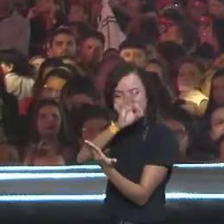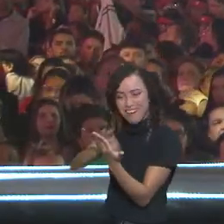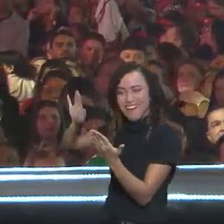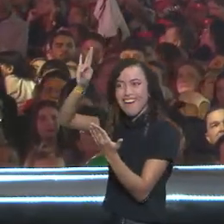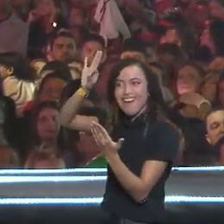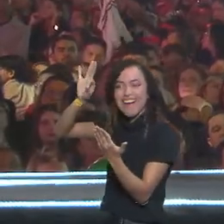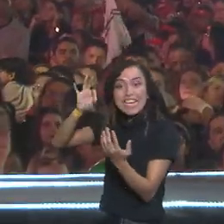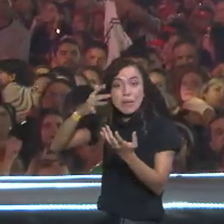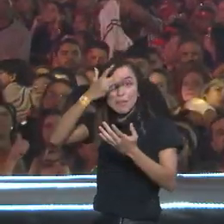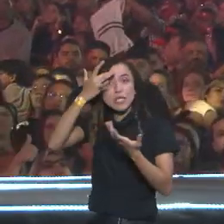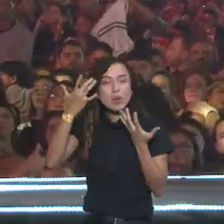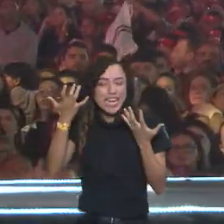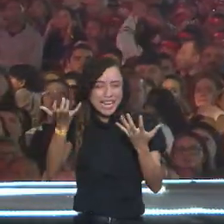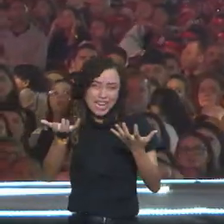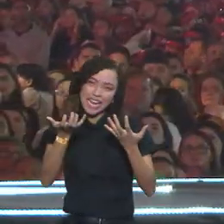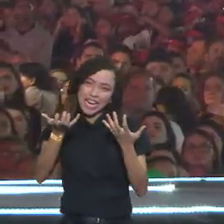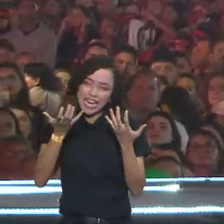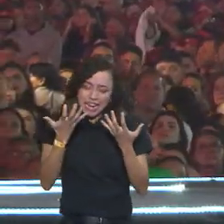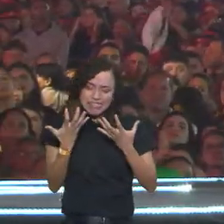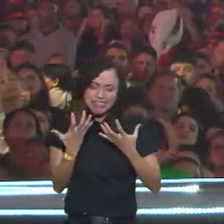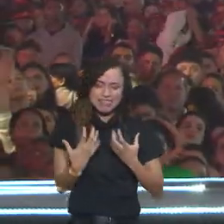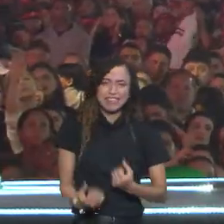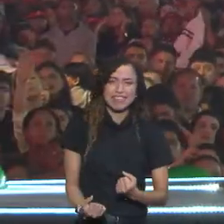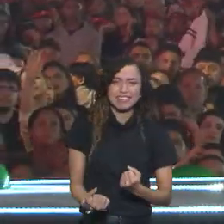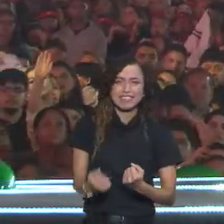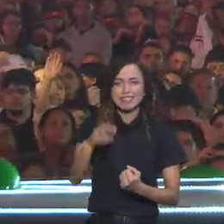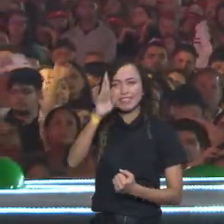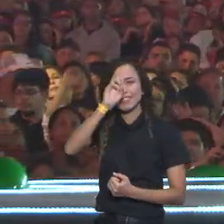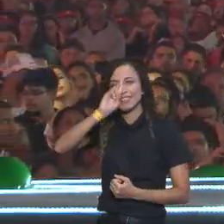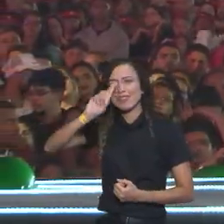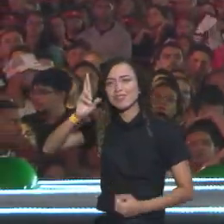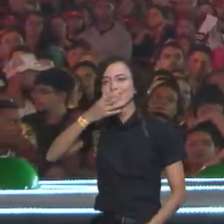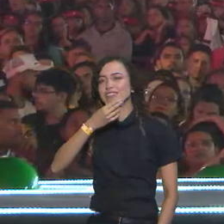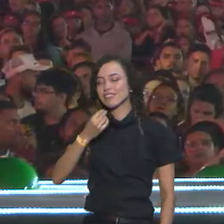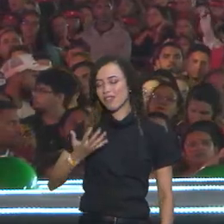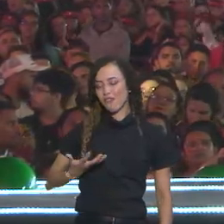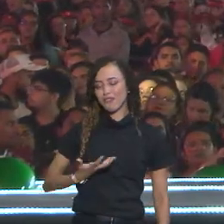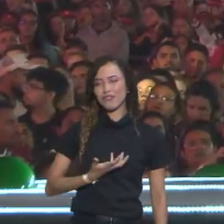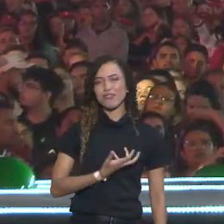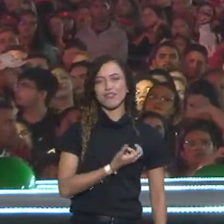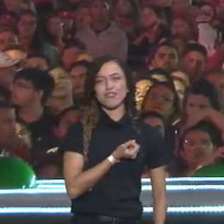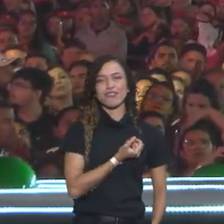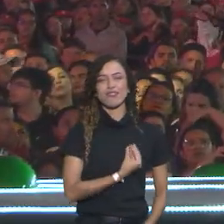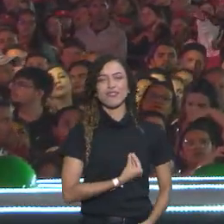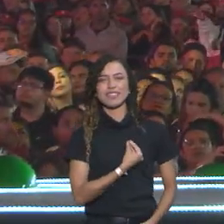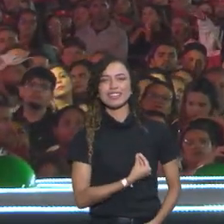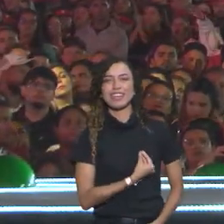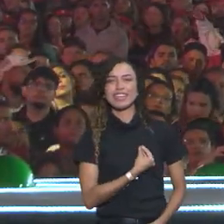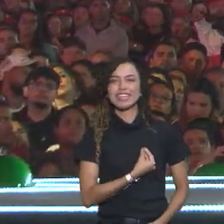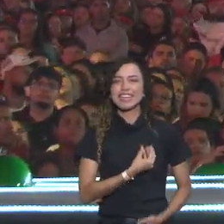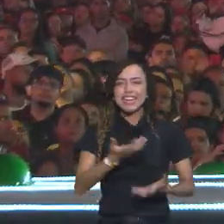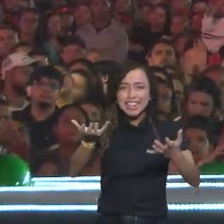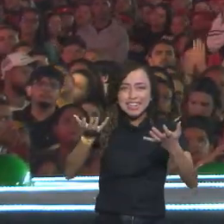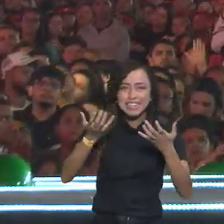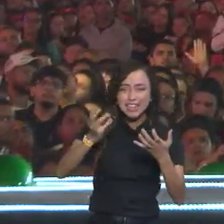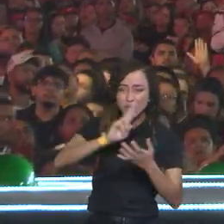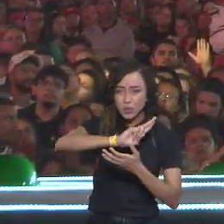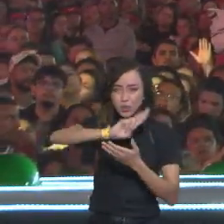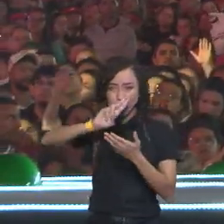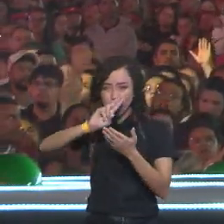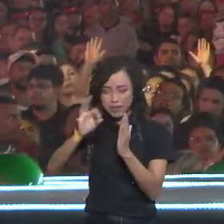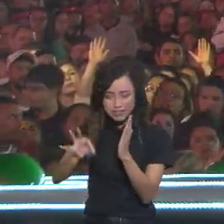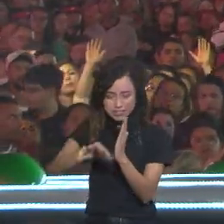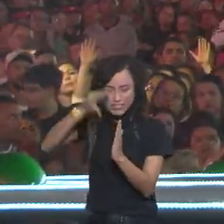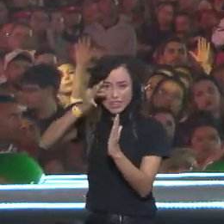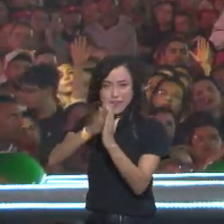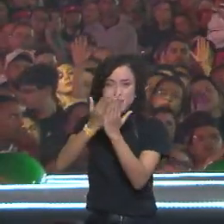queira desde que você o aceite como o senhor e salvador da sua vida e se você quer que o seu nome seja